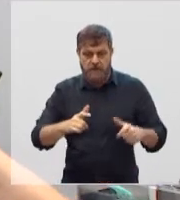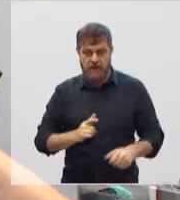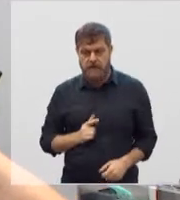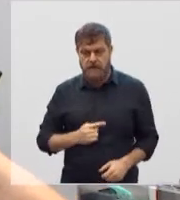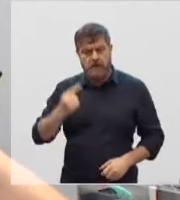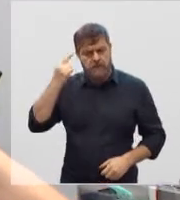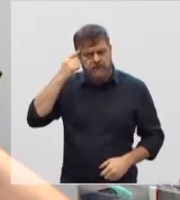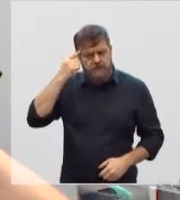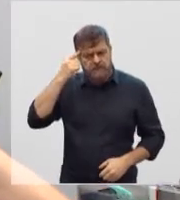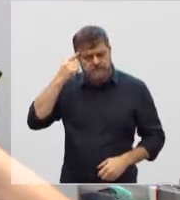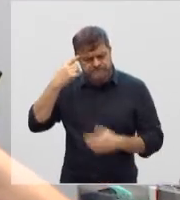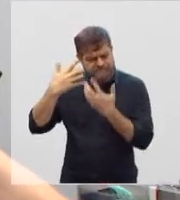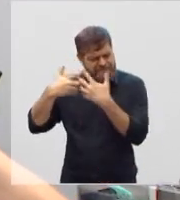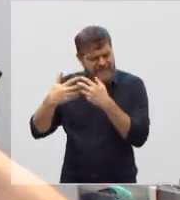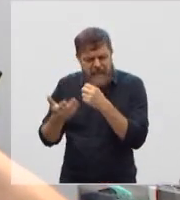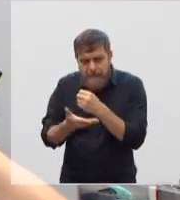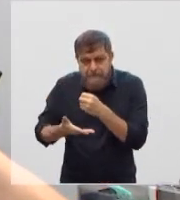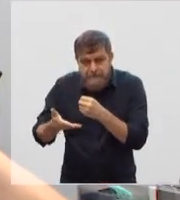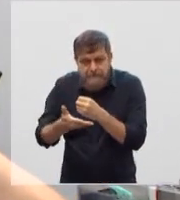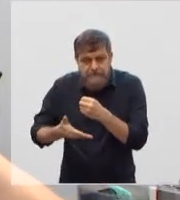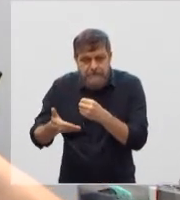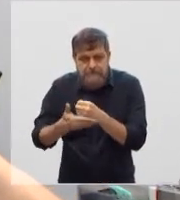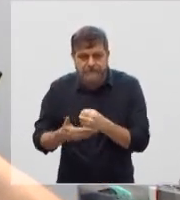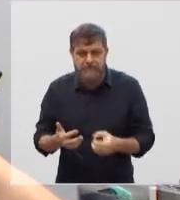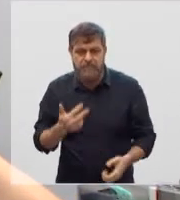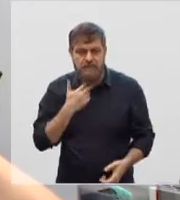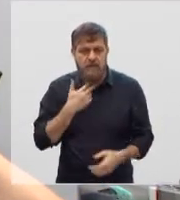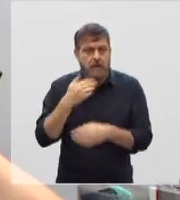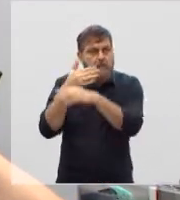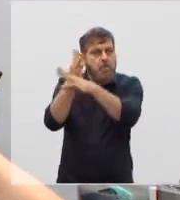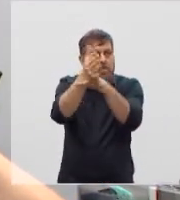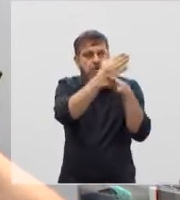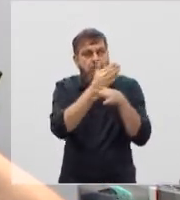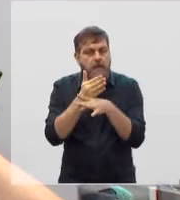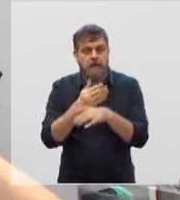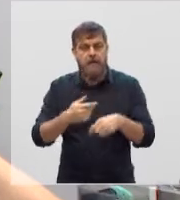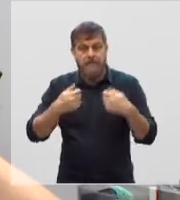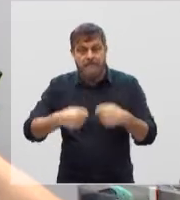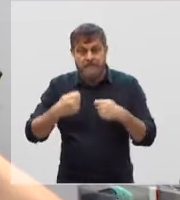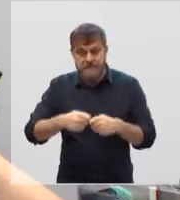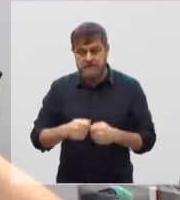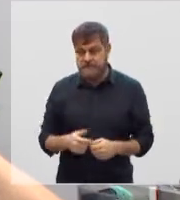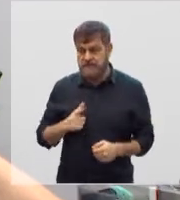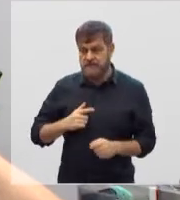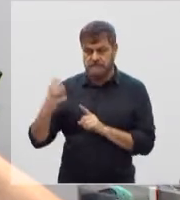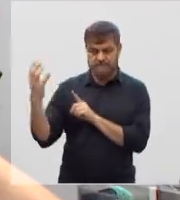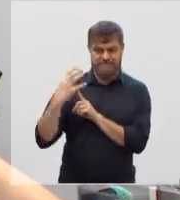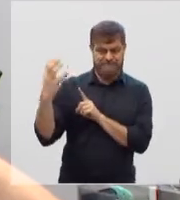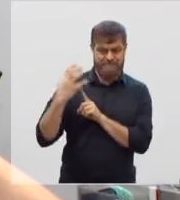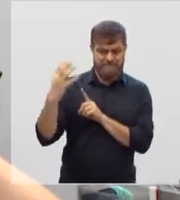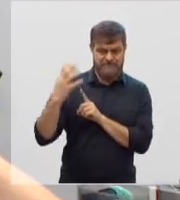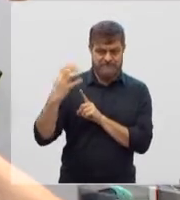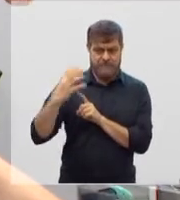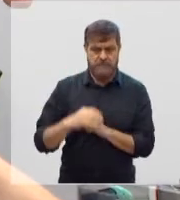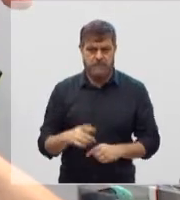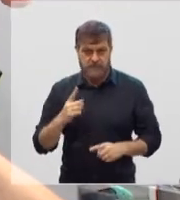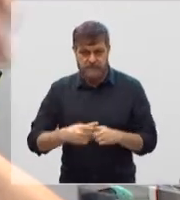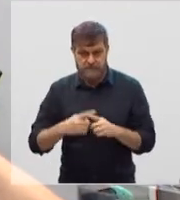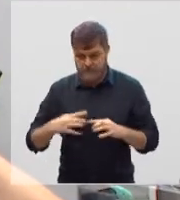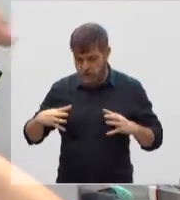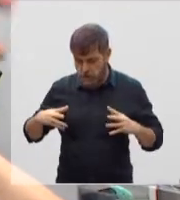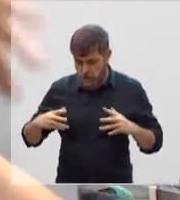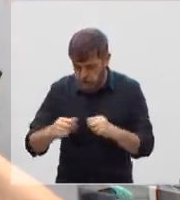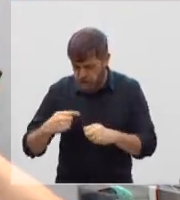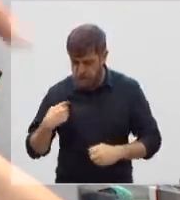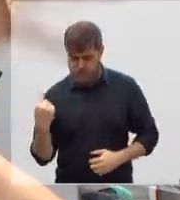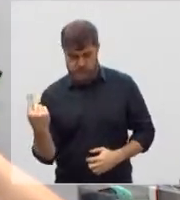espaço para dizer, não, o pensar é fundamental. Não tem outra maneira de você escapar de manipulações. Porque,